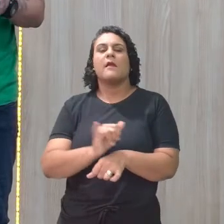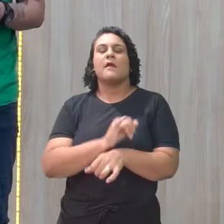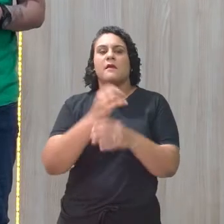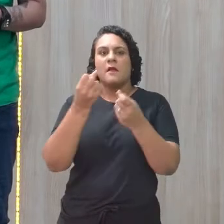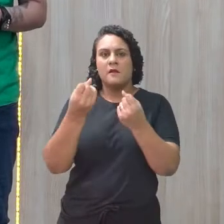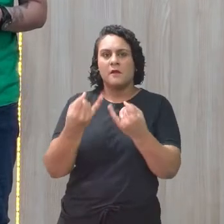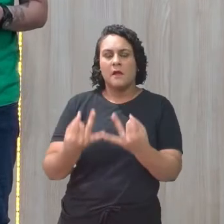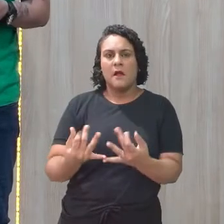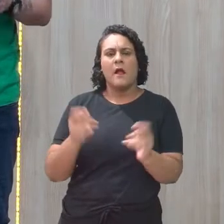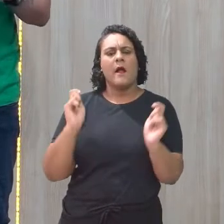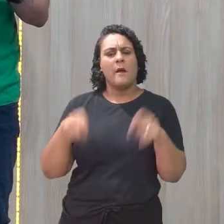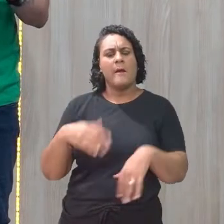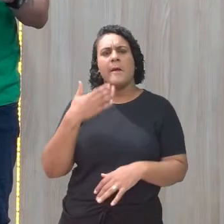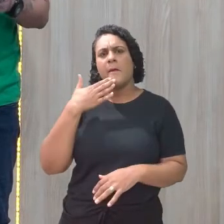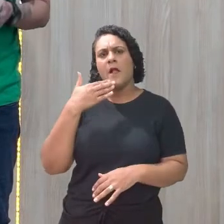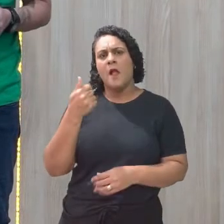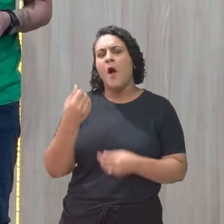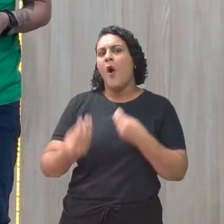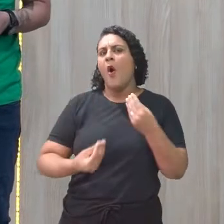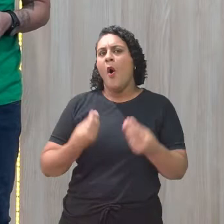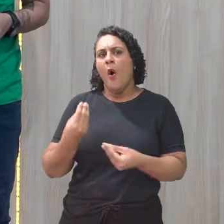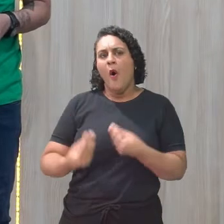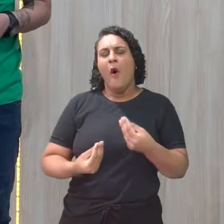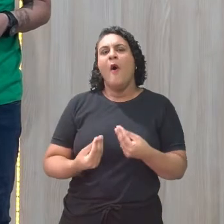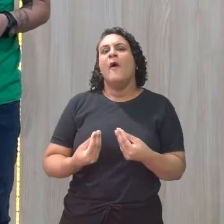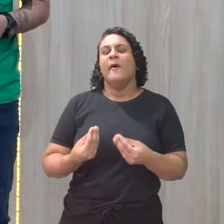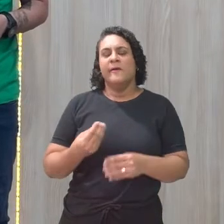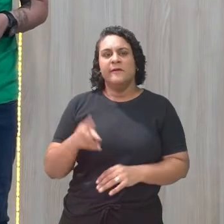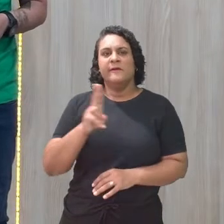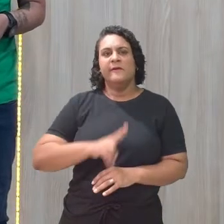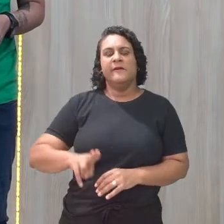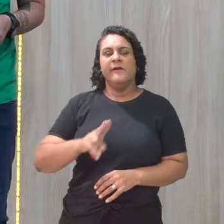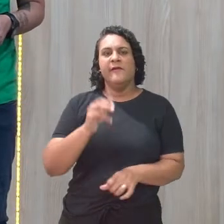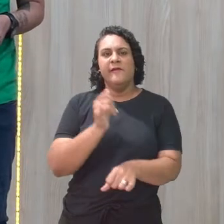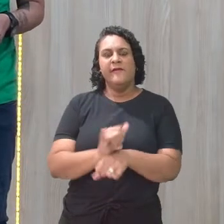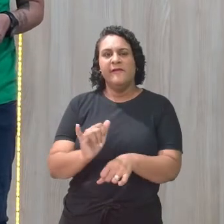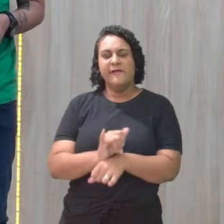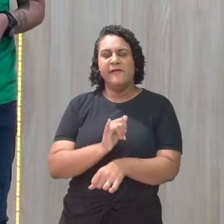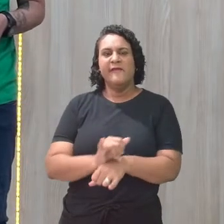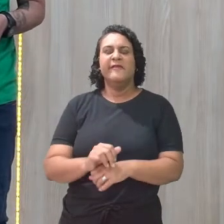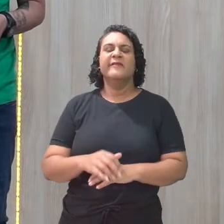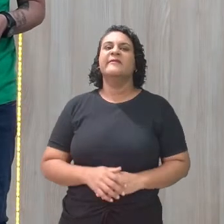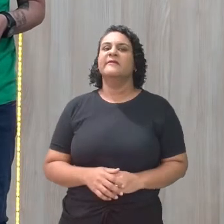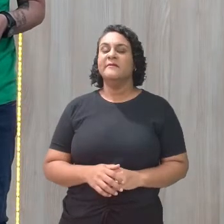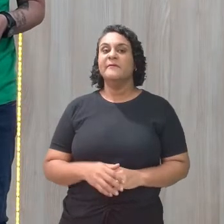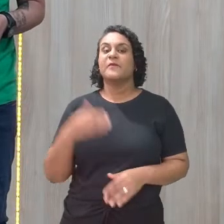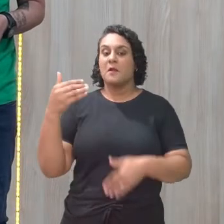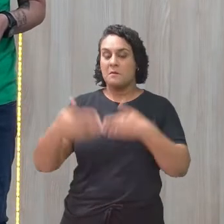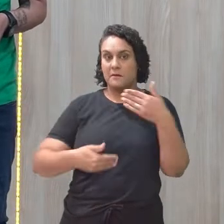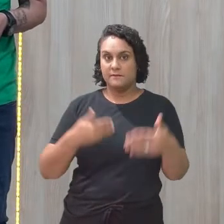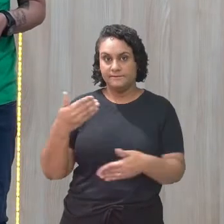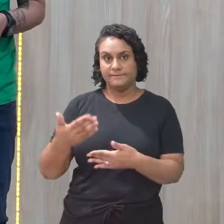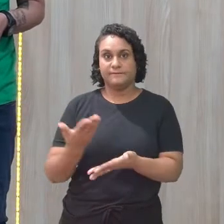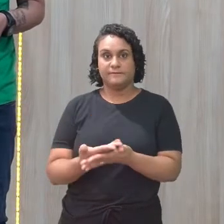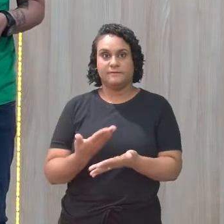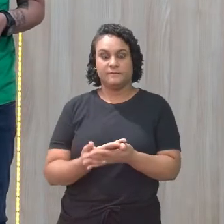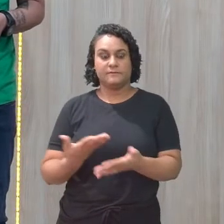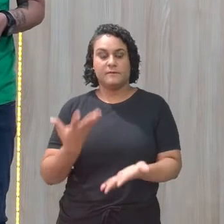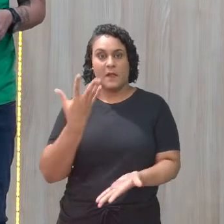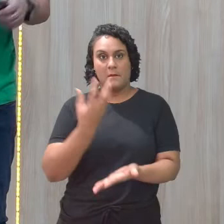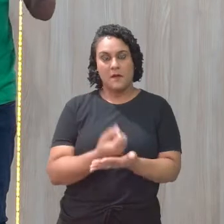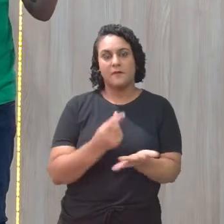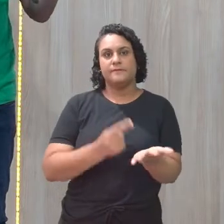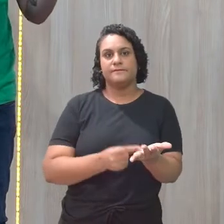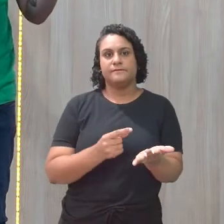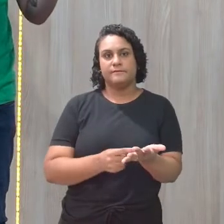pode melhorar aí o seu entendimento utilizando essa técnica, né? E para participar da aula, baixa aí o aplicativo, entre em contato com a